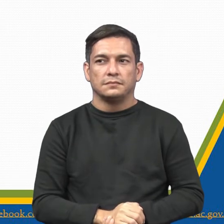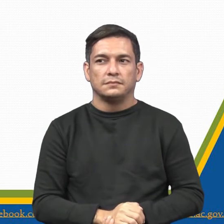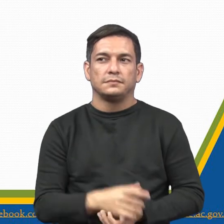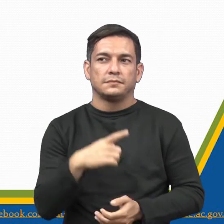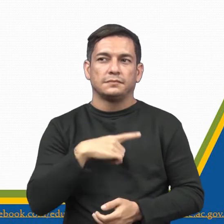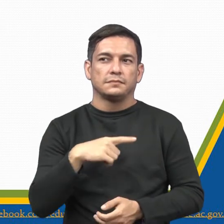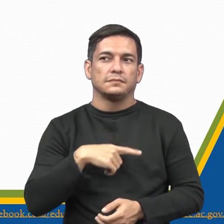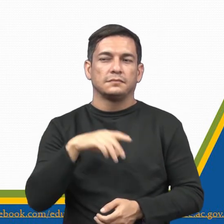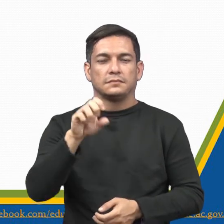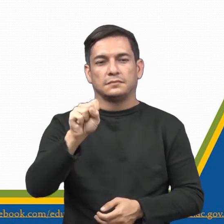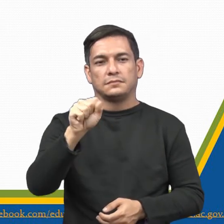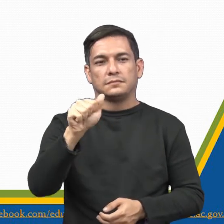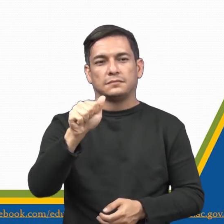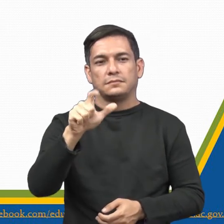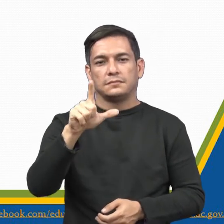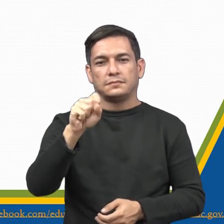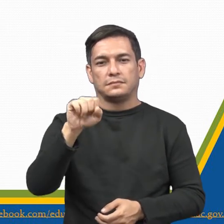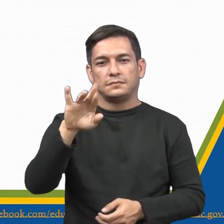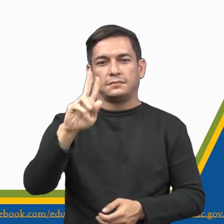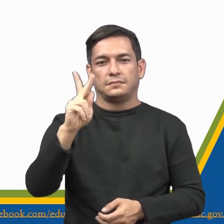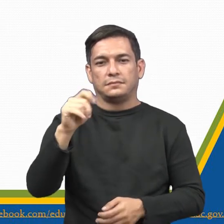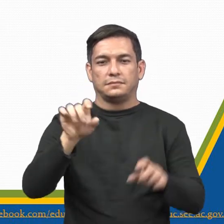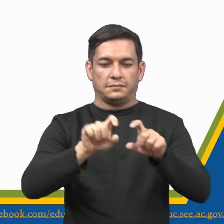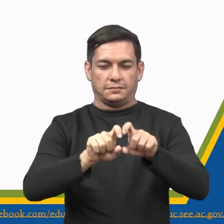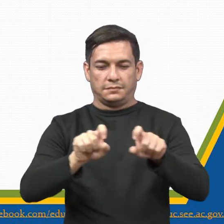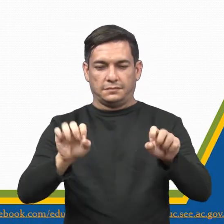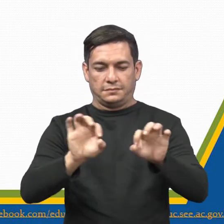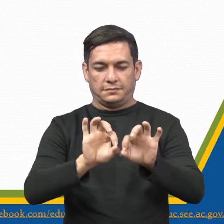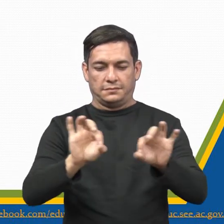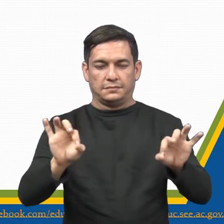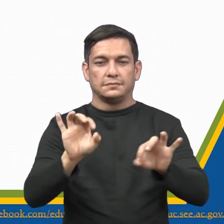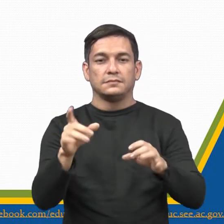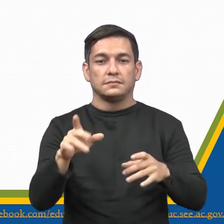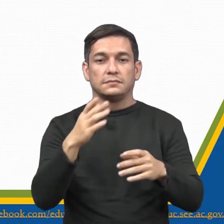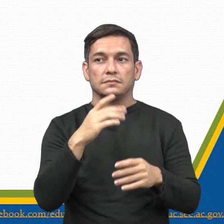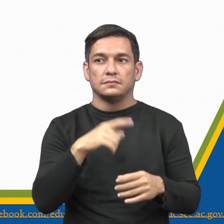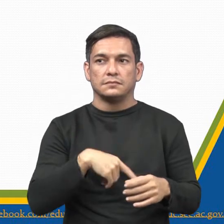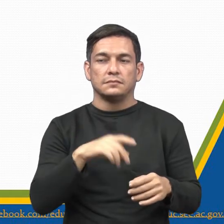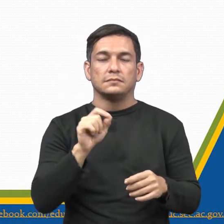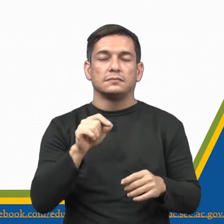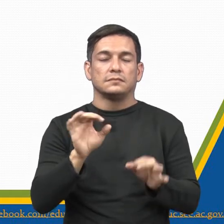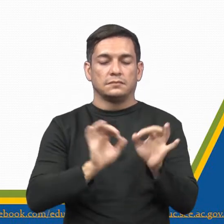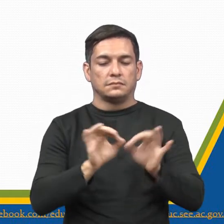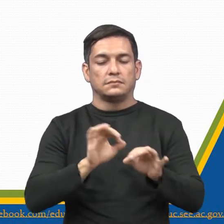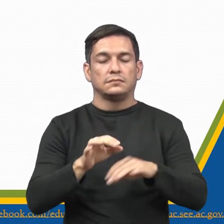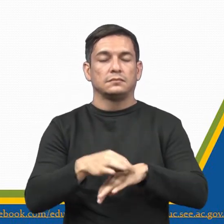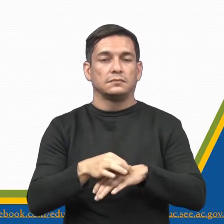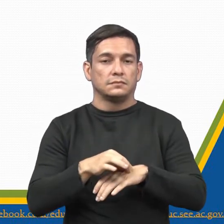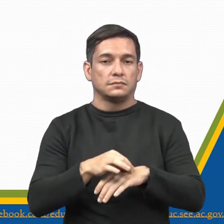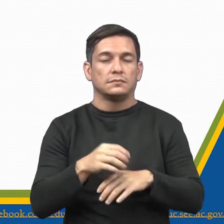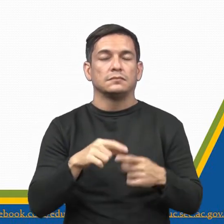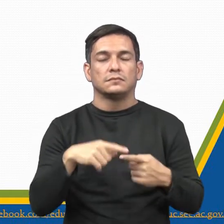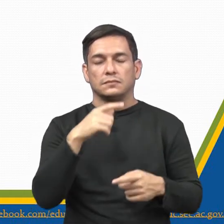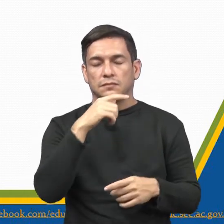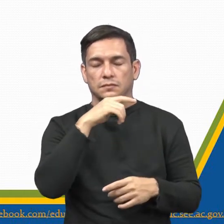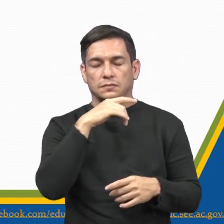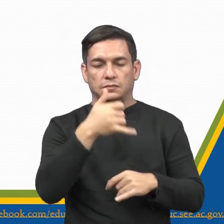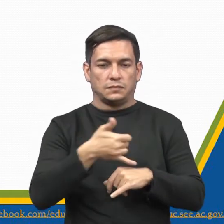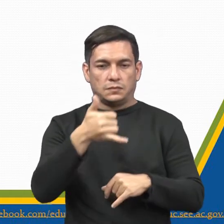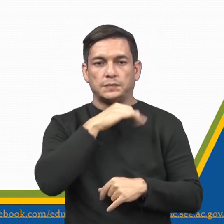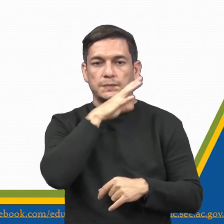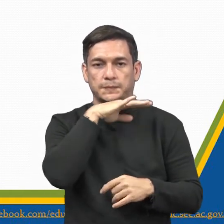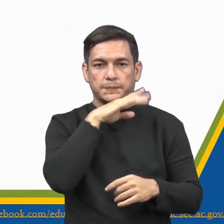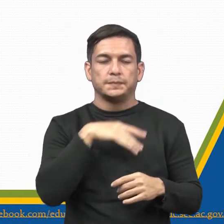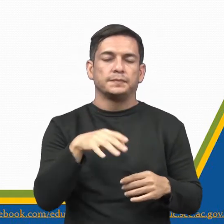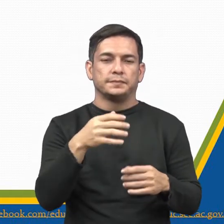Tem a salsicha. É um produto de alimentação e é feito a partir de carnes cruas, gordura animal, ervas,